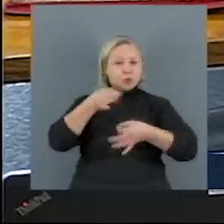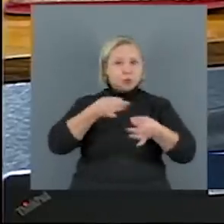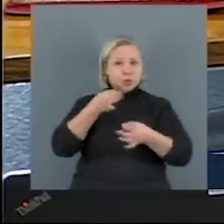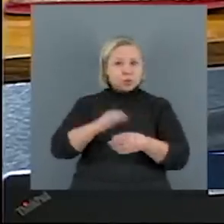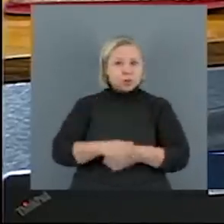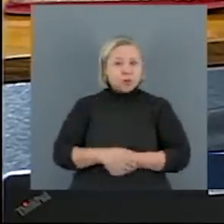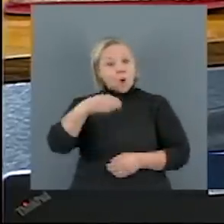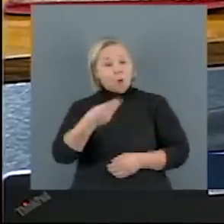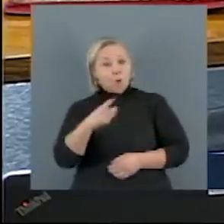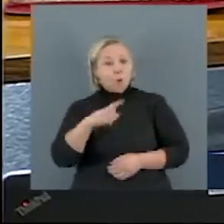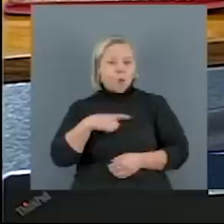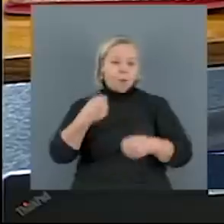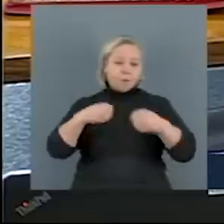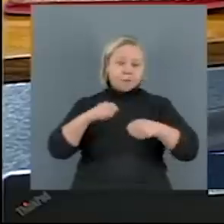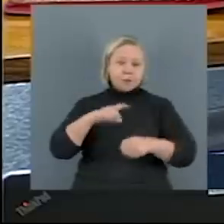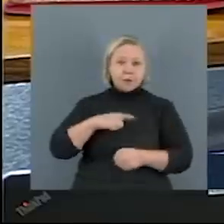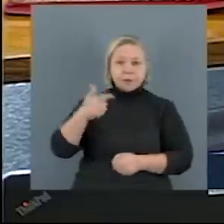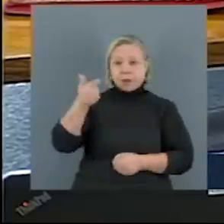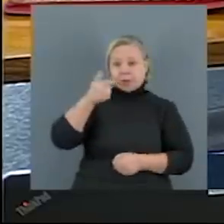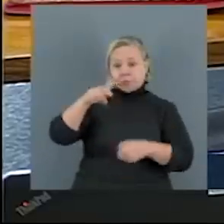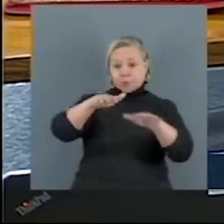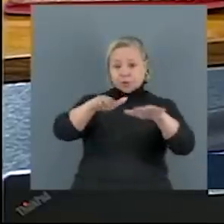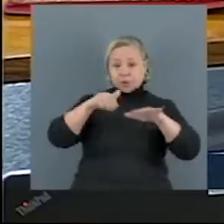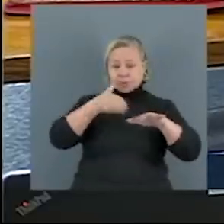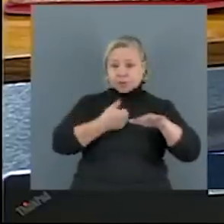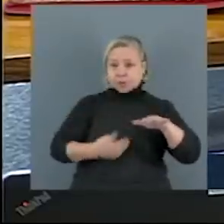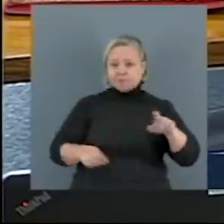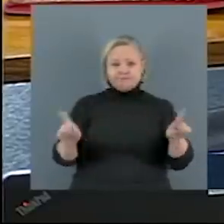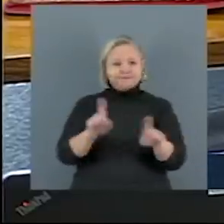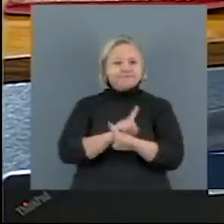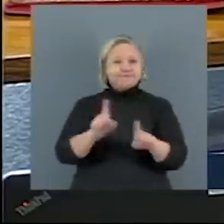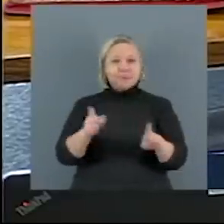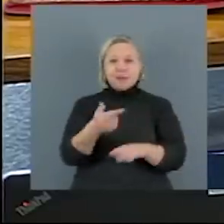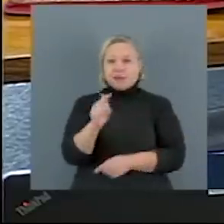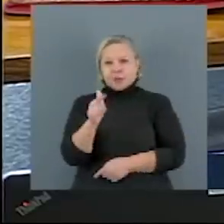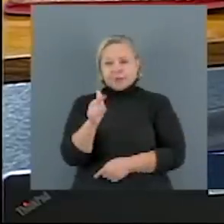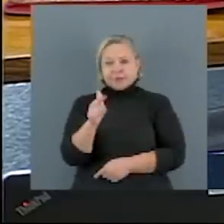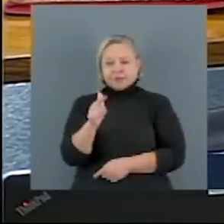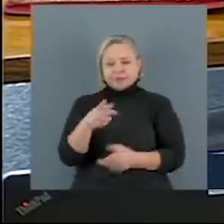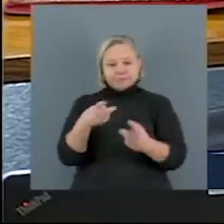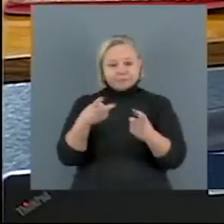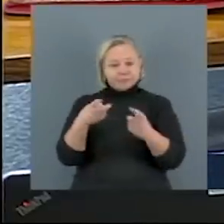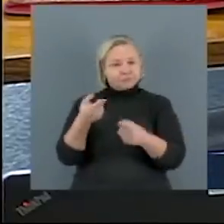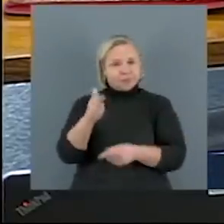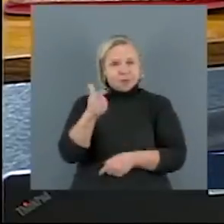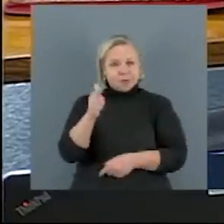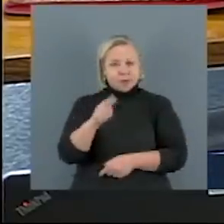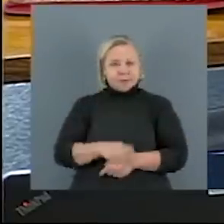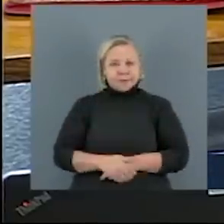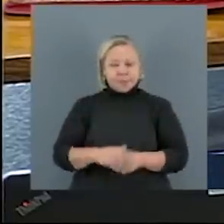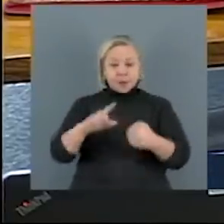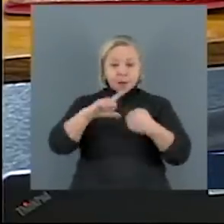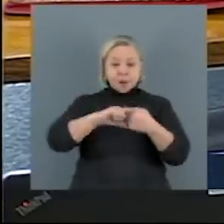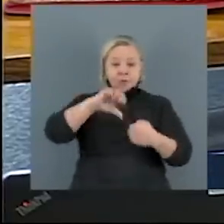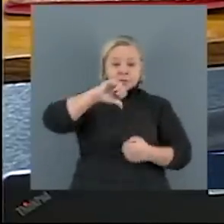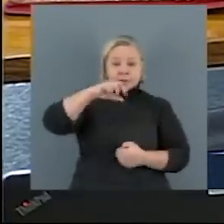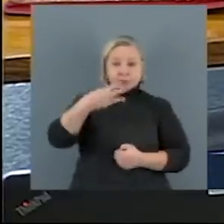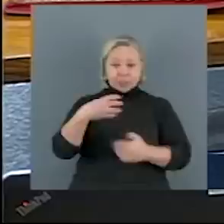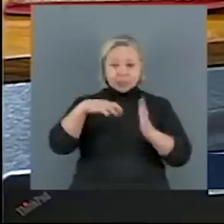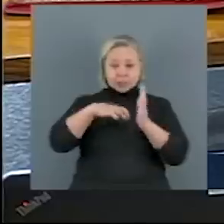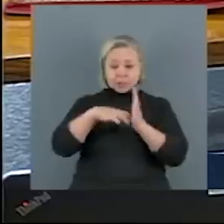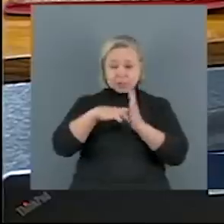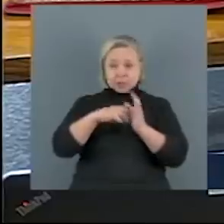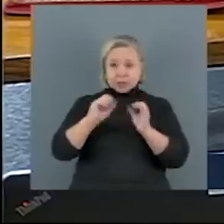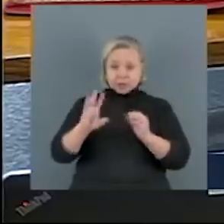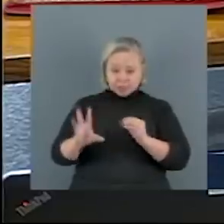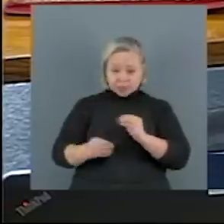duas audiências públicas. As duas audiências públicas não foram realizadas, como já constatado. O artigo 93 do Senado, que se aplica